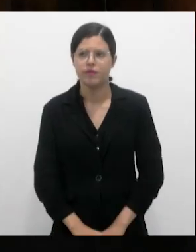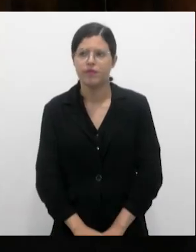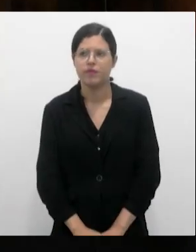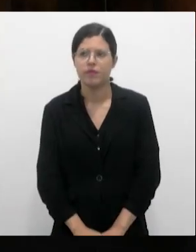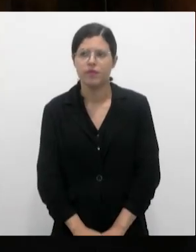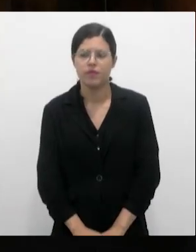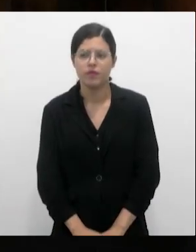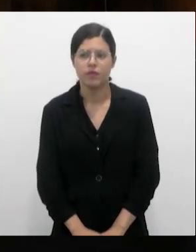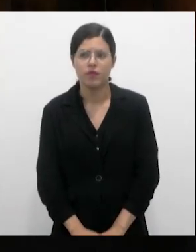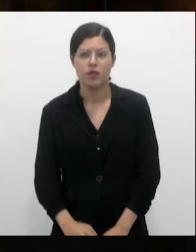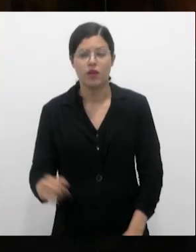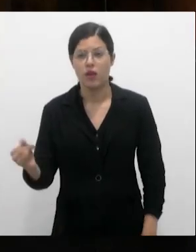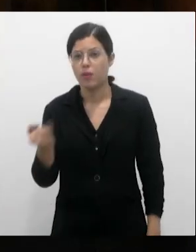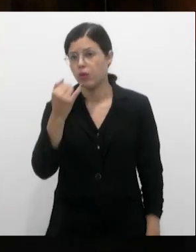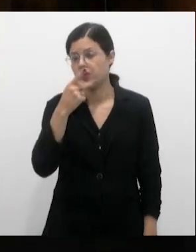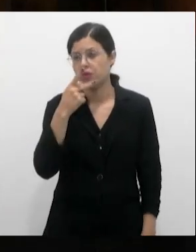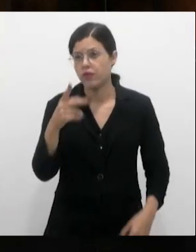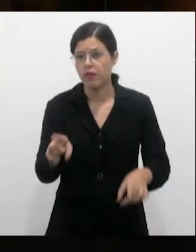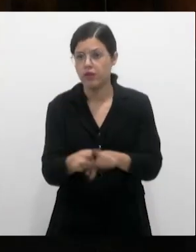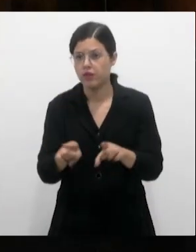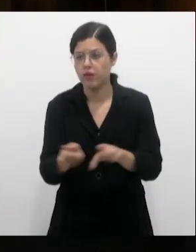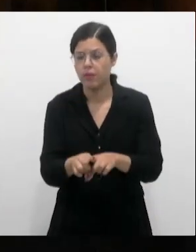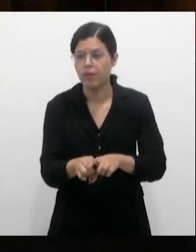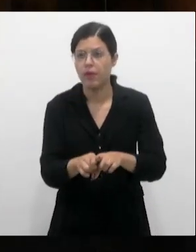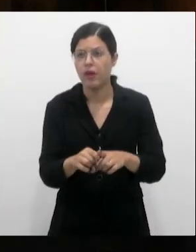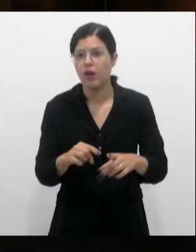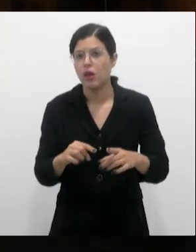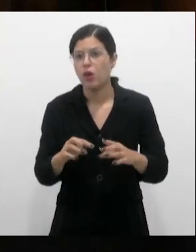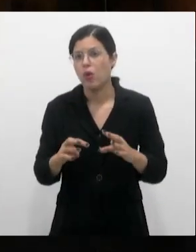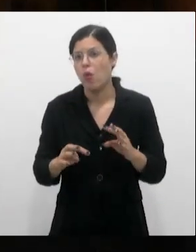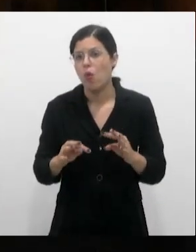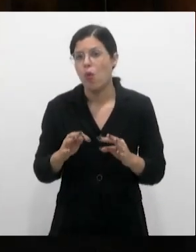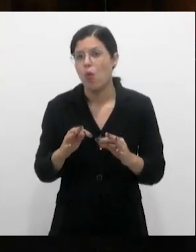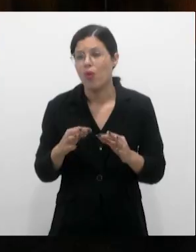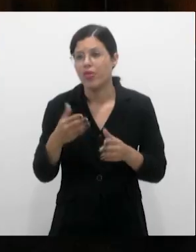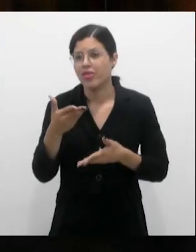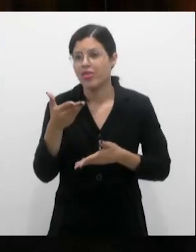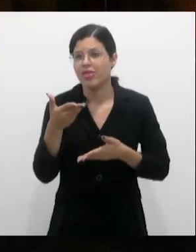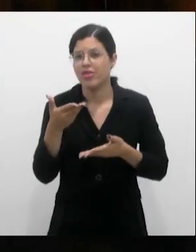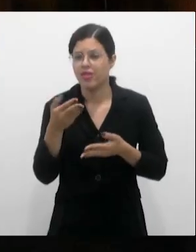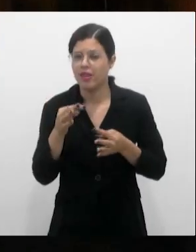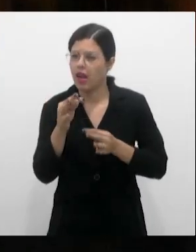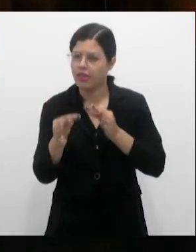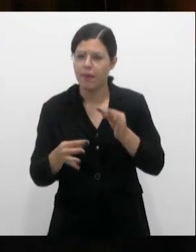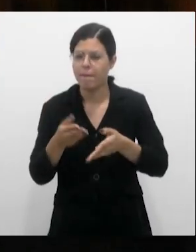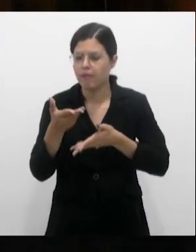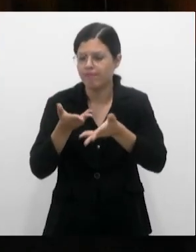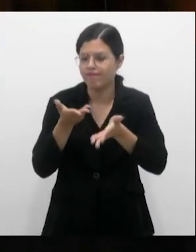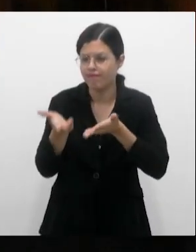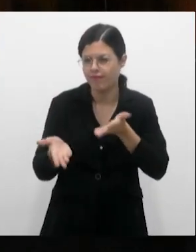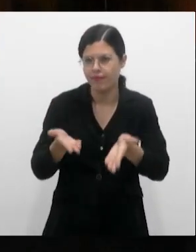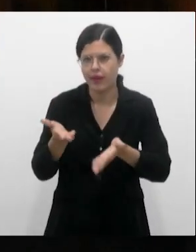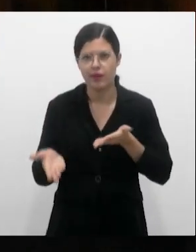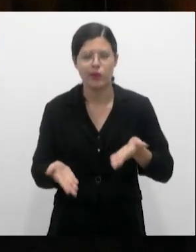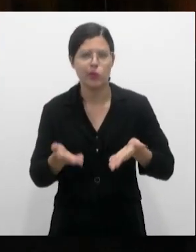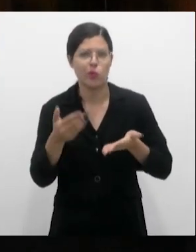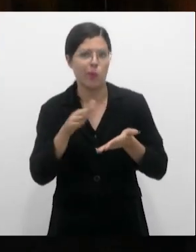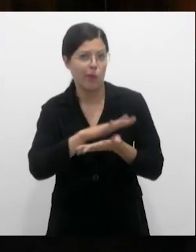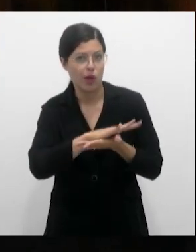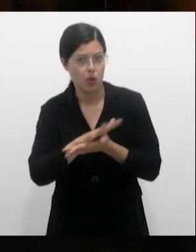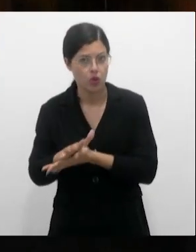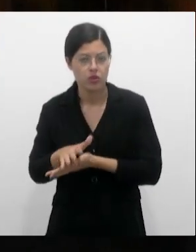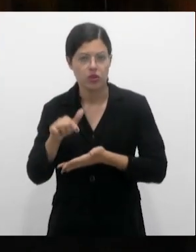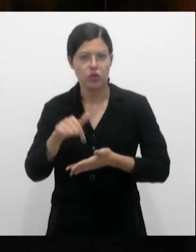É importante destacar também o tratamento discriminatório aos estudantes. Olha que absurdo. Da rede